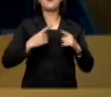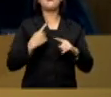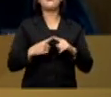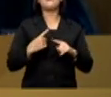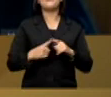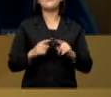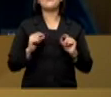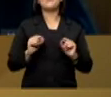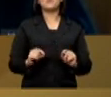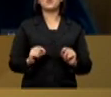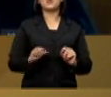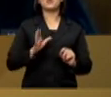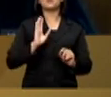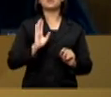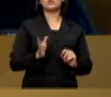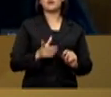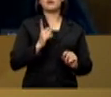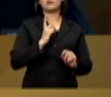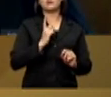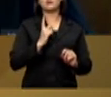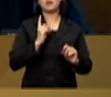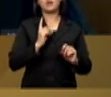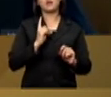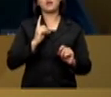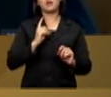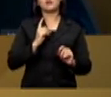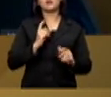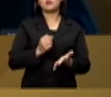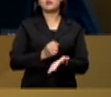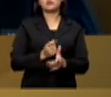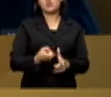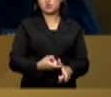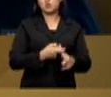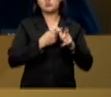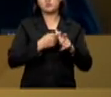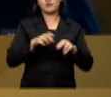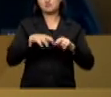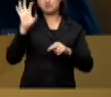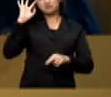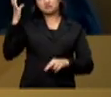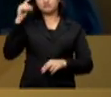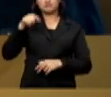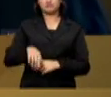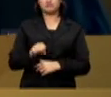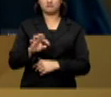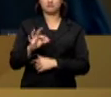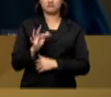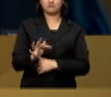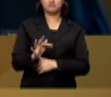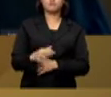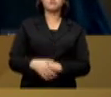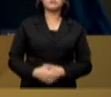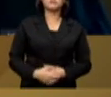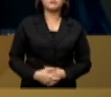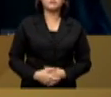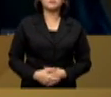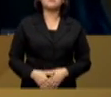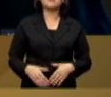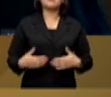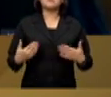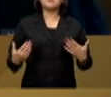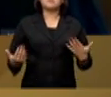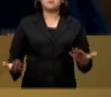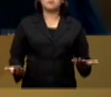eficácia já se encontrava suspensa por decisão desta Corte. Tanto, presidente, como considero que ambas